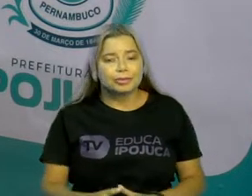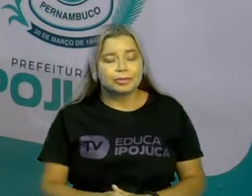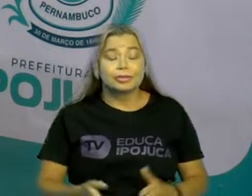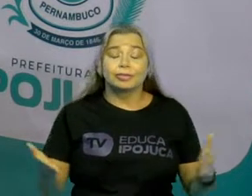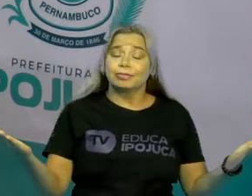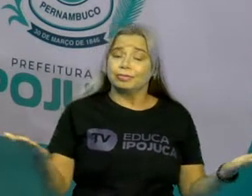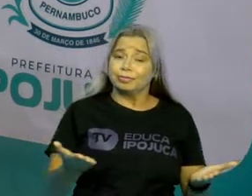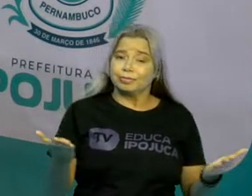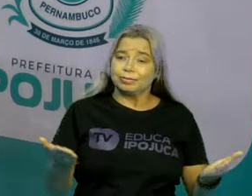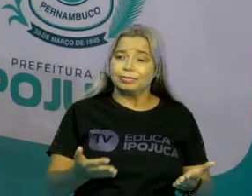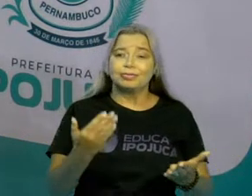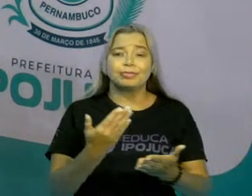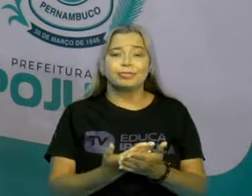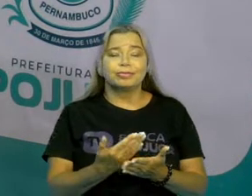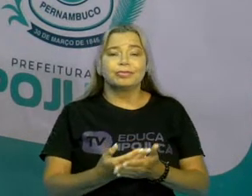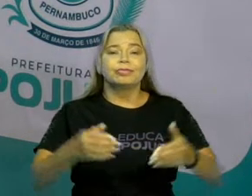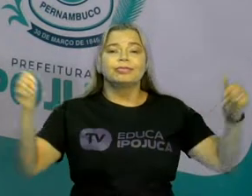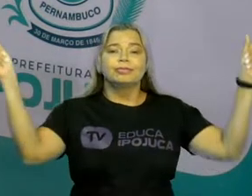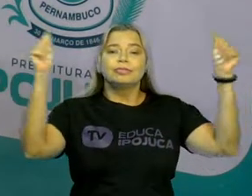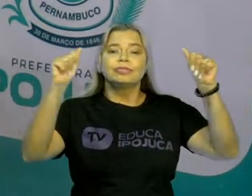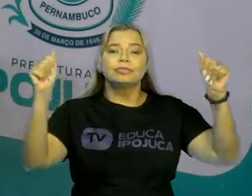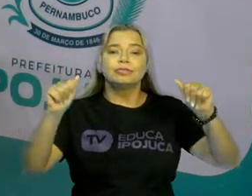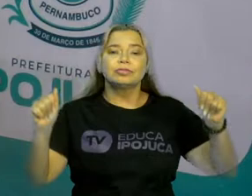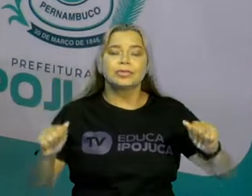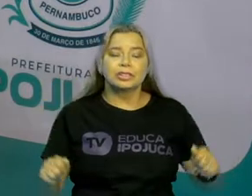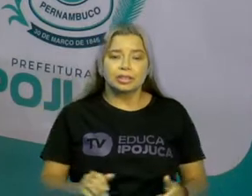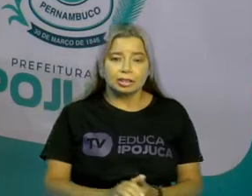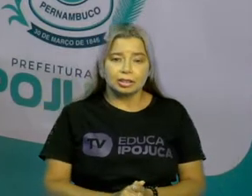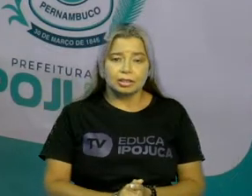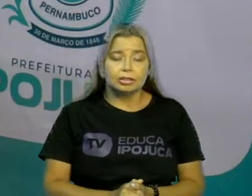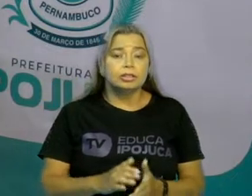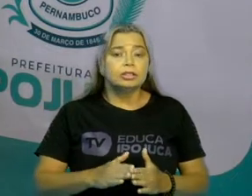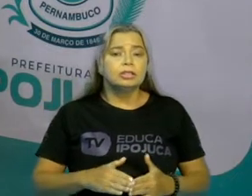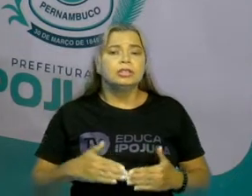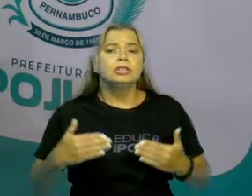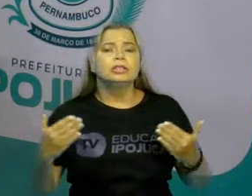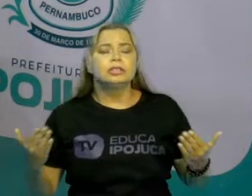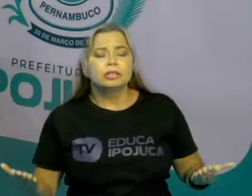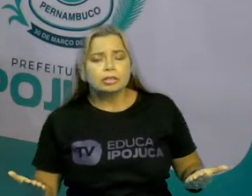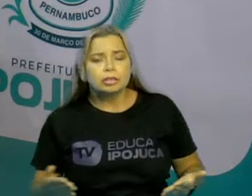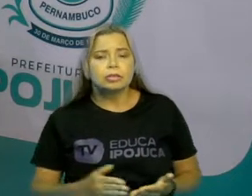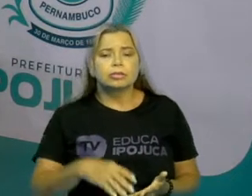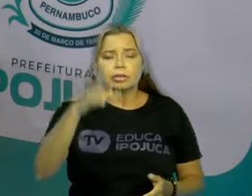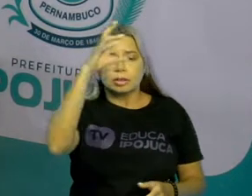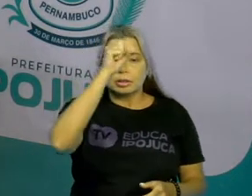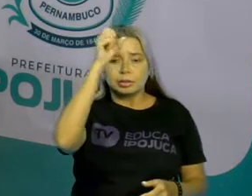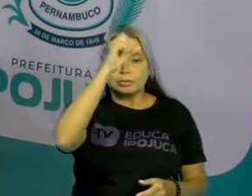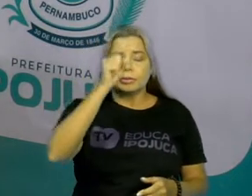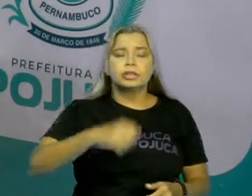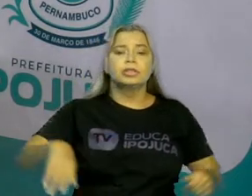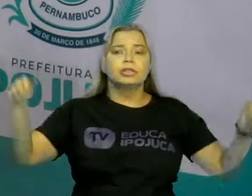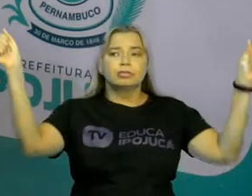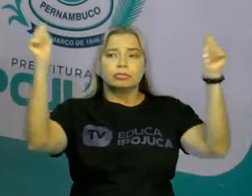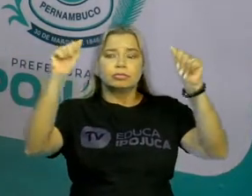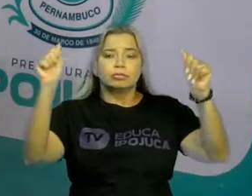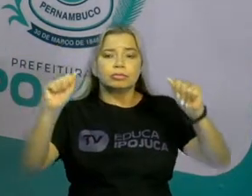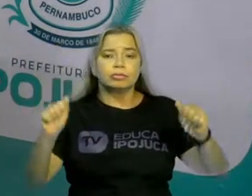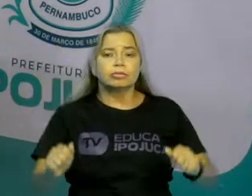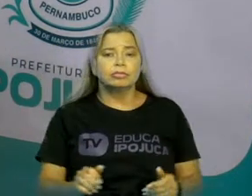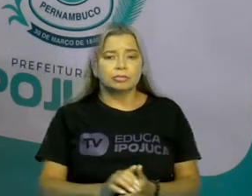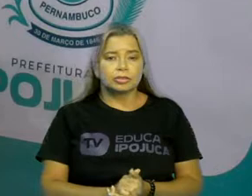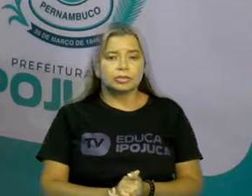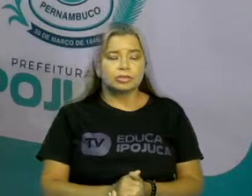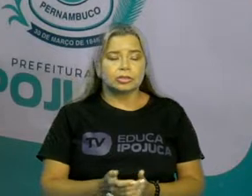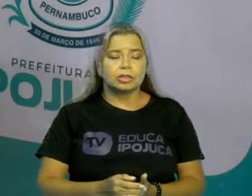É isso mesmo, pessoal. Vamos aprender um pouquinho sobre algumas habilidades de artes. E é feita para